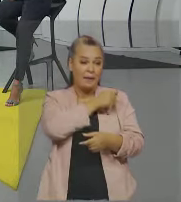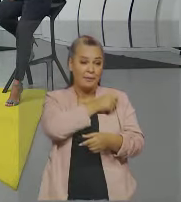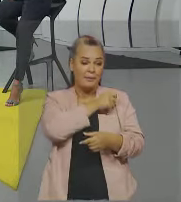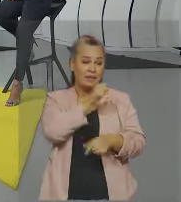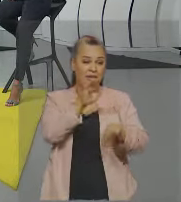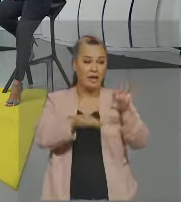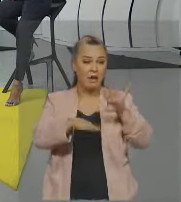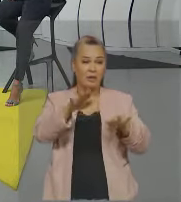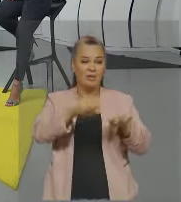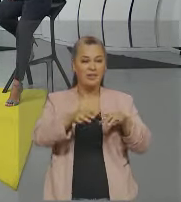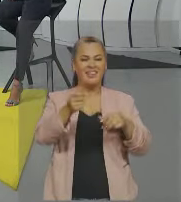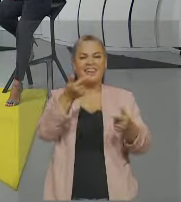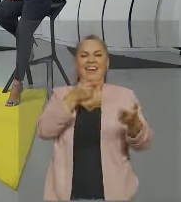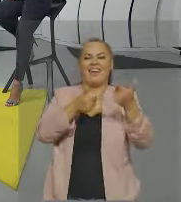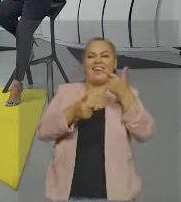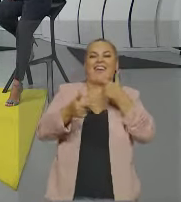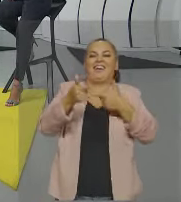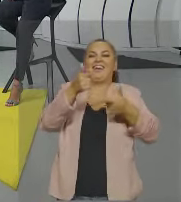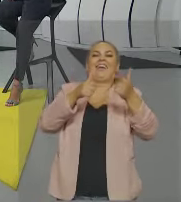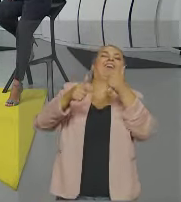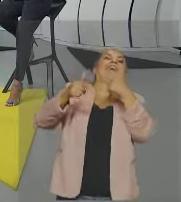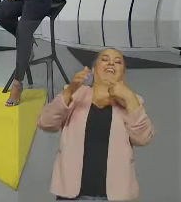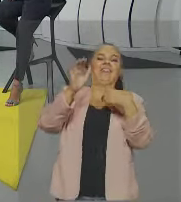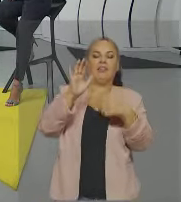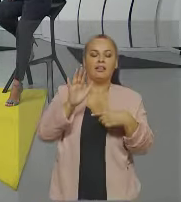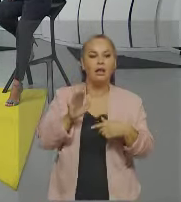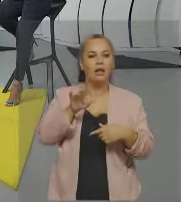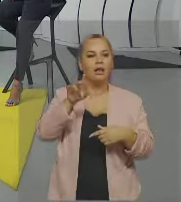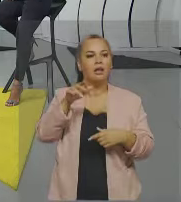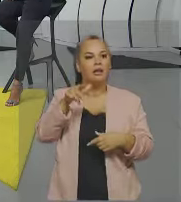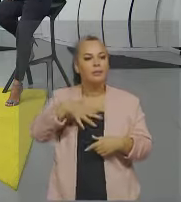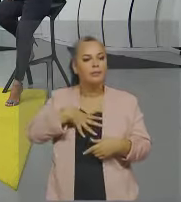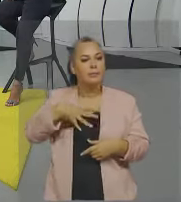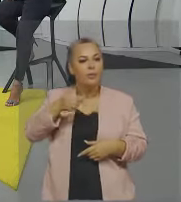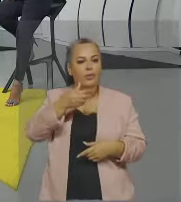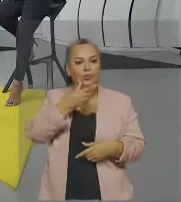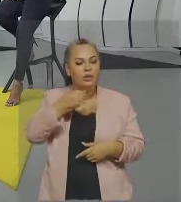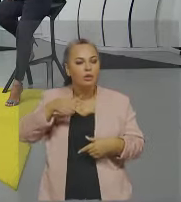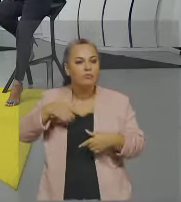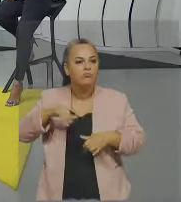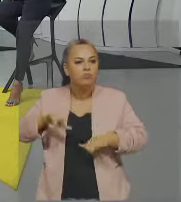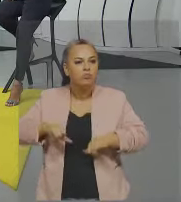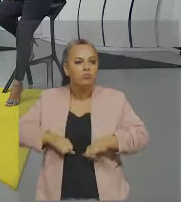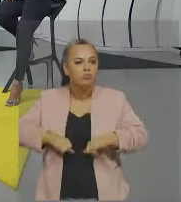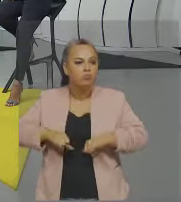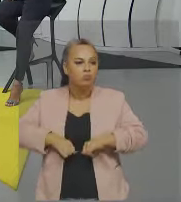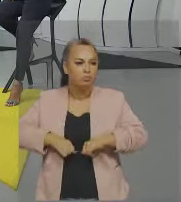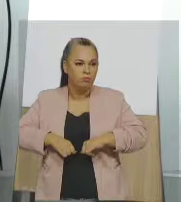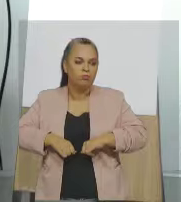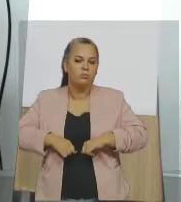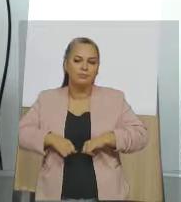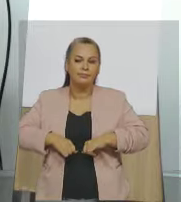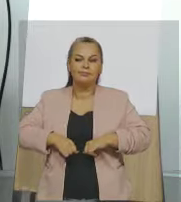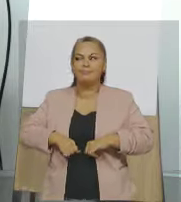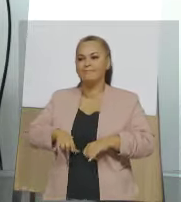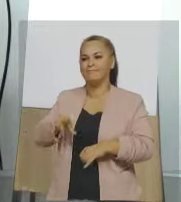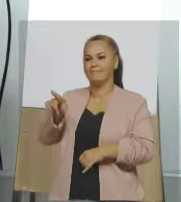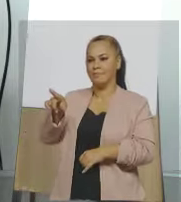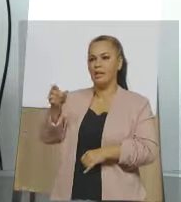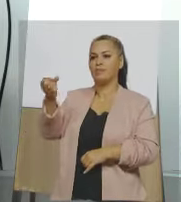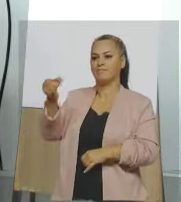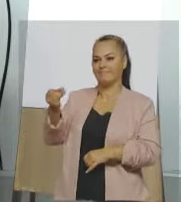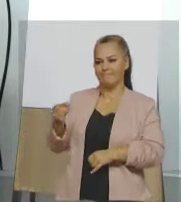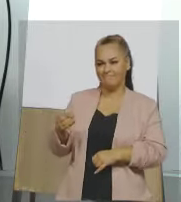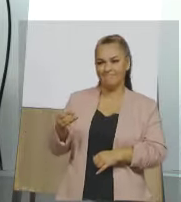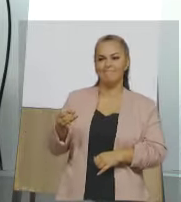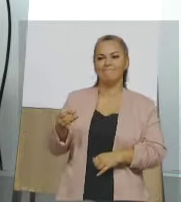os apelidos, né? E ele sofreu bastante com isso. Isso que a Cláudia falou é extremamente importante, porque